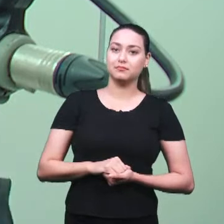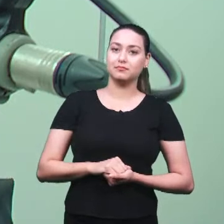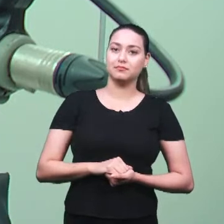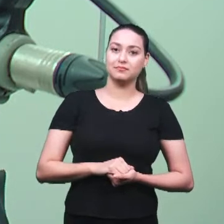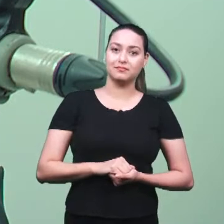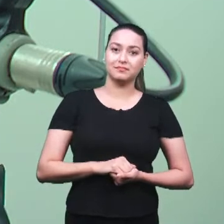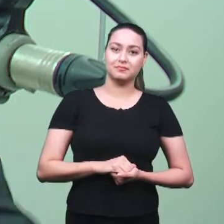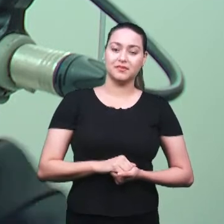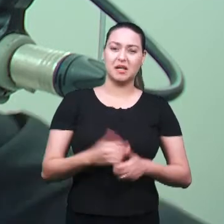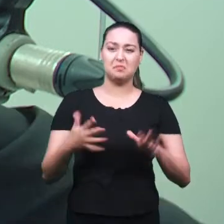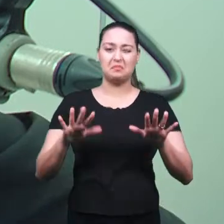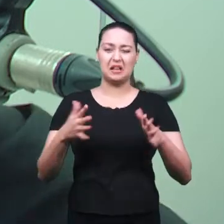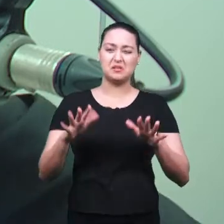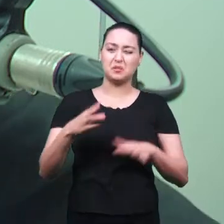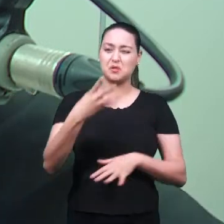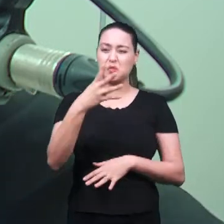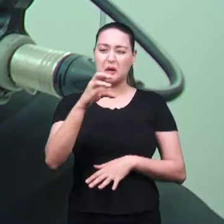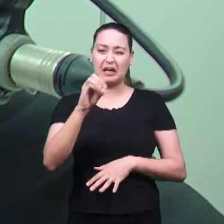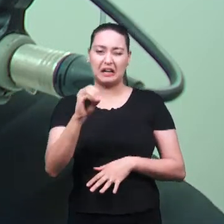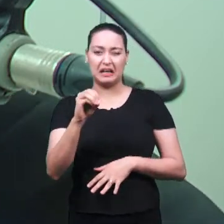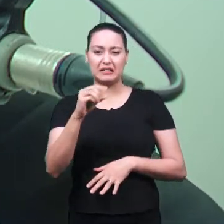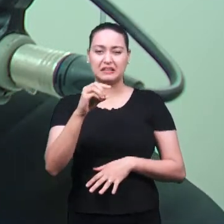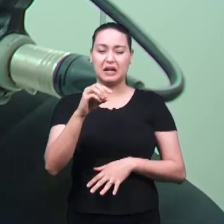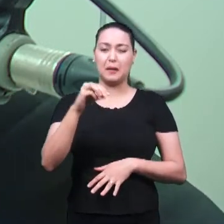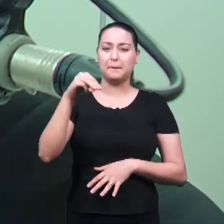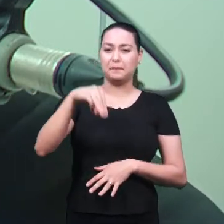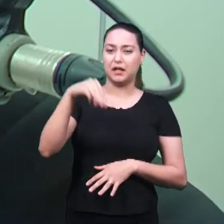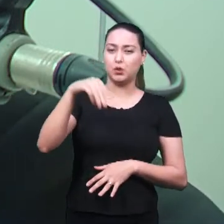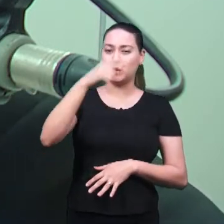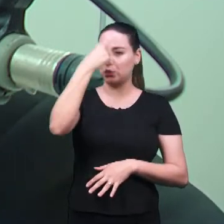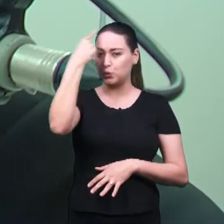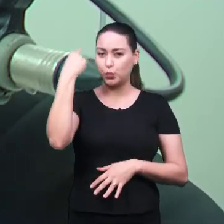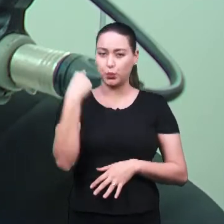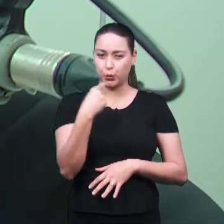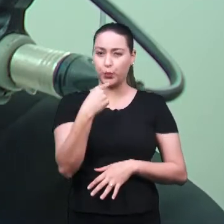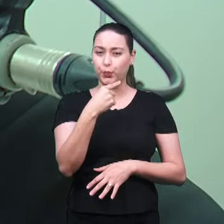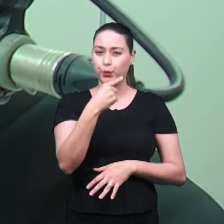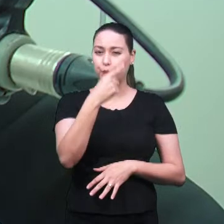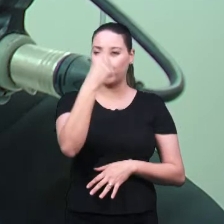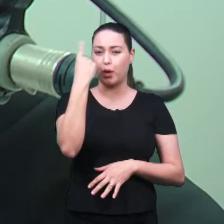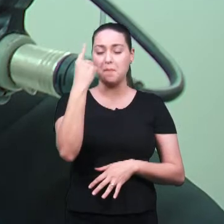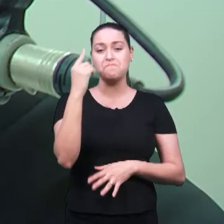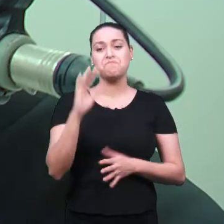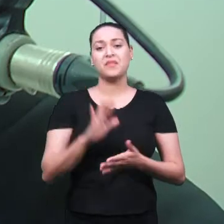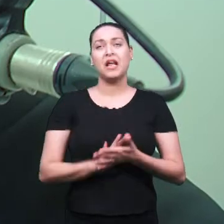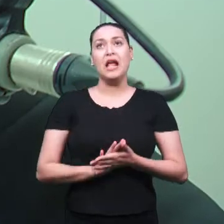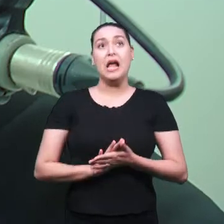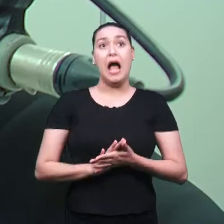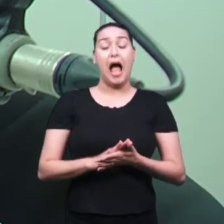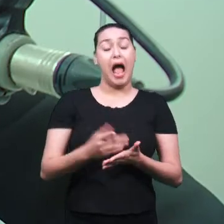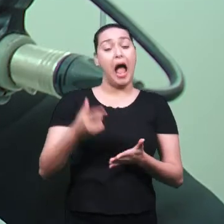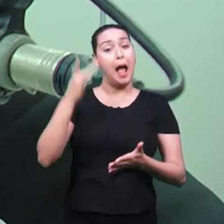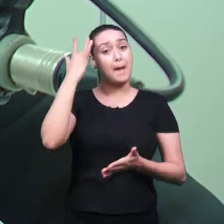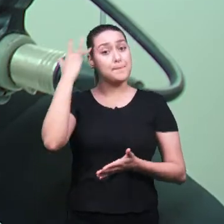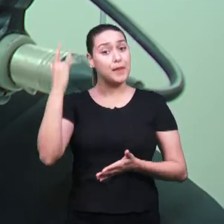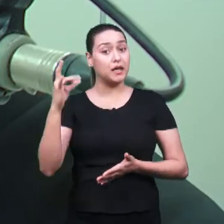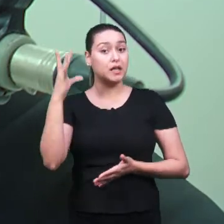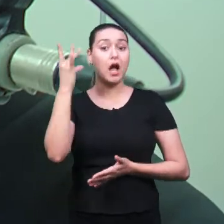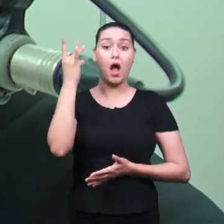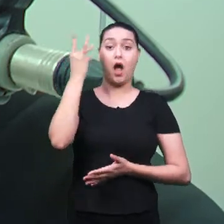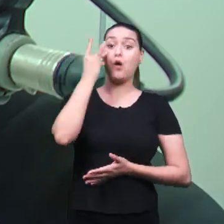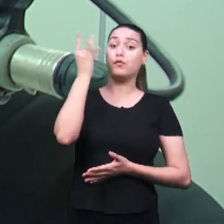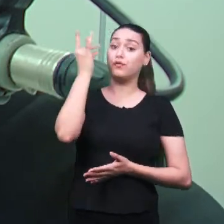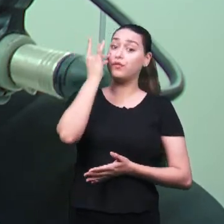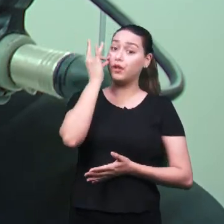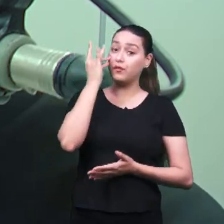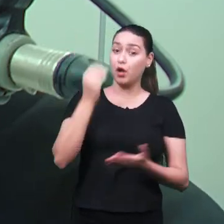uns 40 minutos. Amanhã ele vai ser ao vivo, ele é ao vivo amanhã. 21 horas, então já convidamos aí os